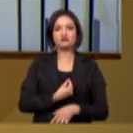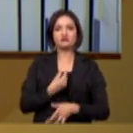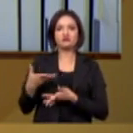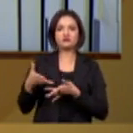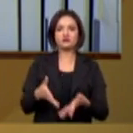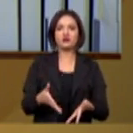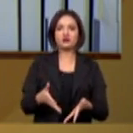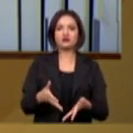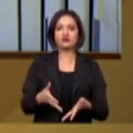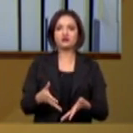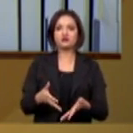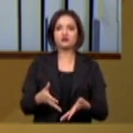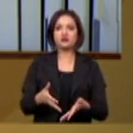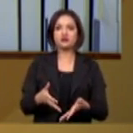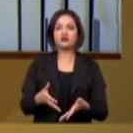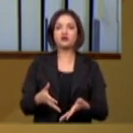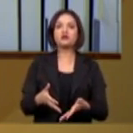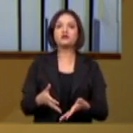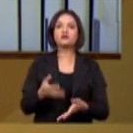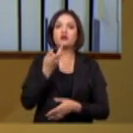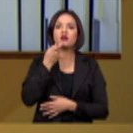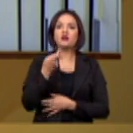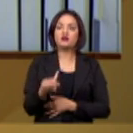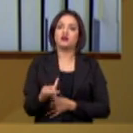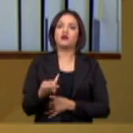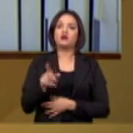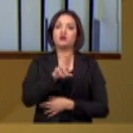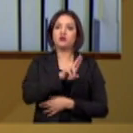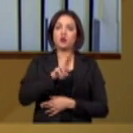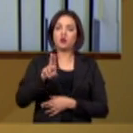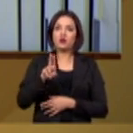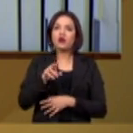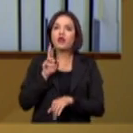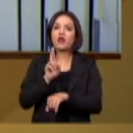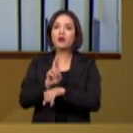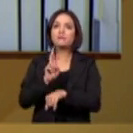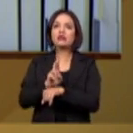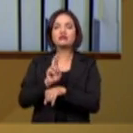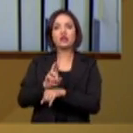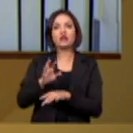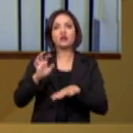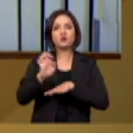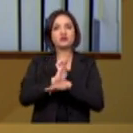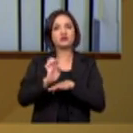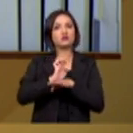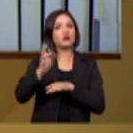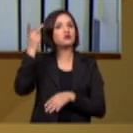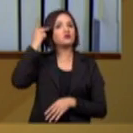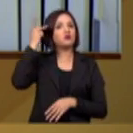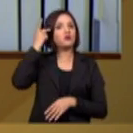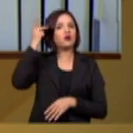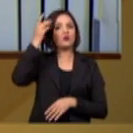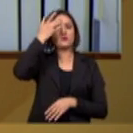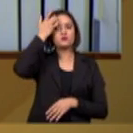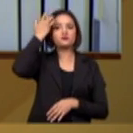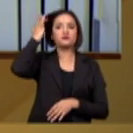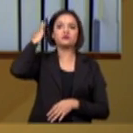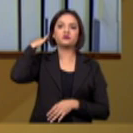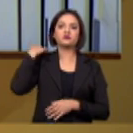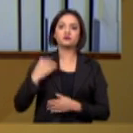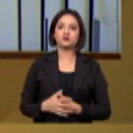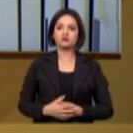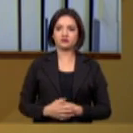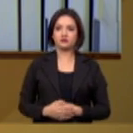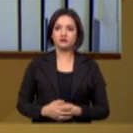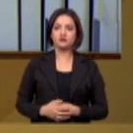presente para falar em nome do impetrante estado de são paulo o tanto passo a palavra